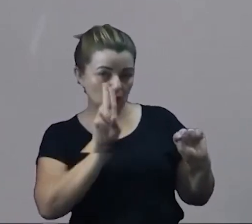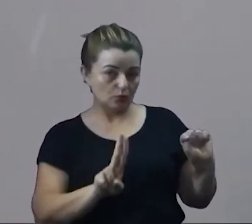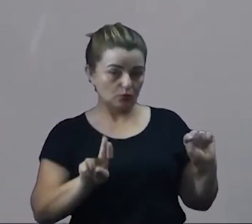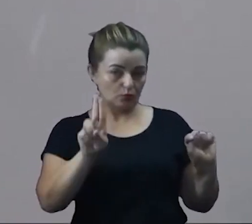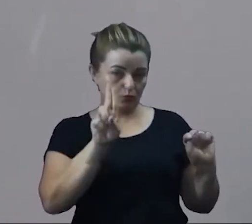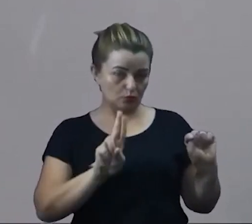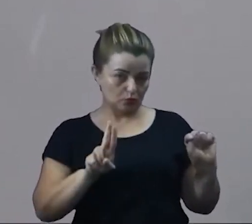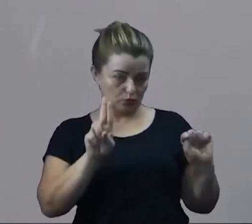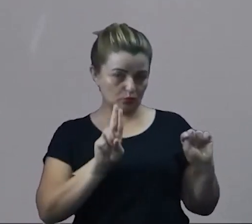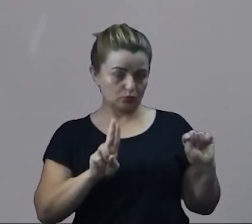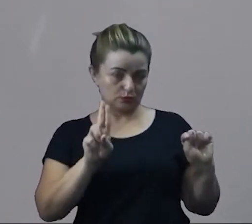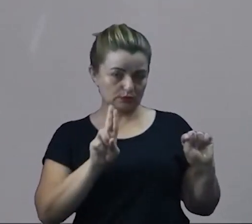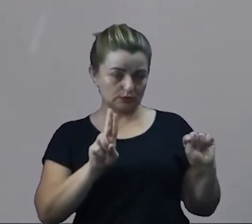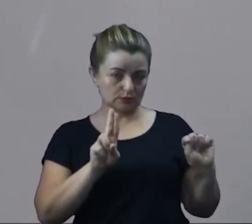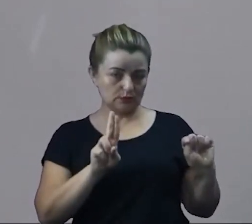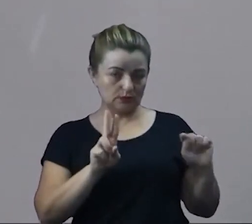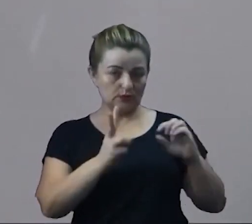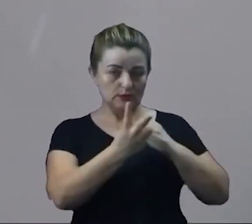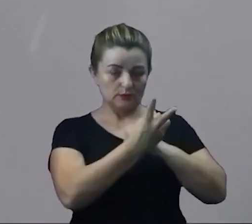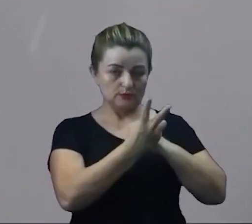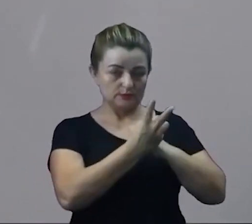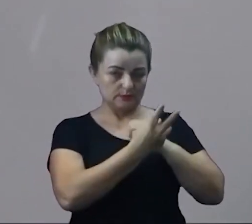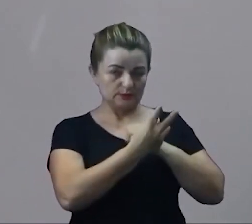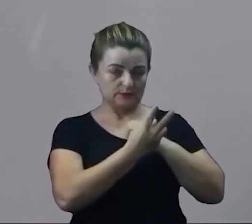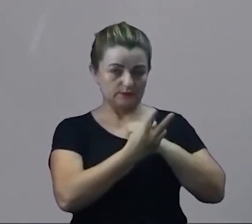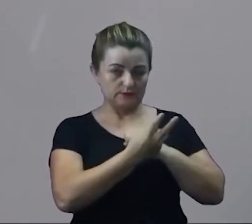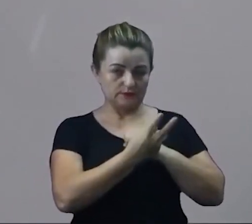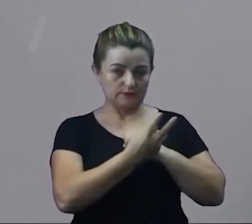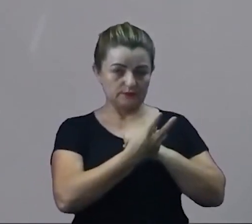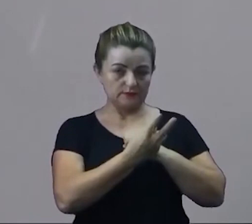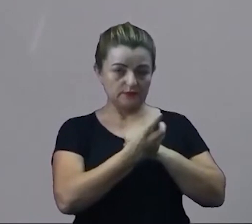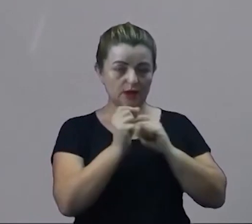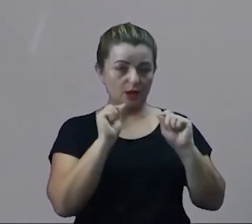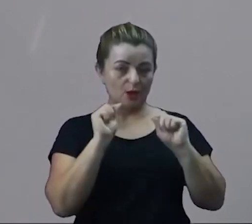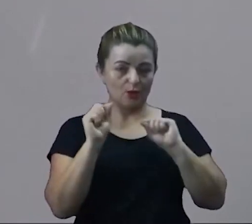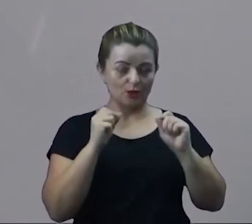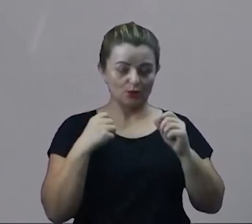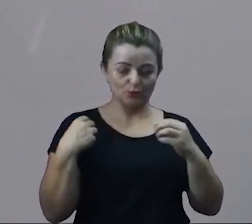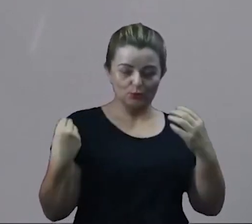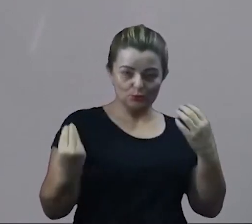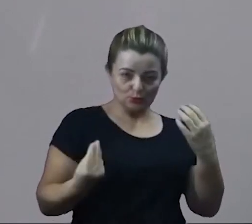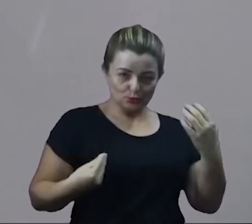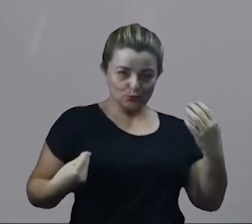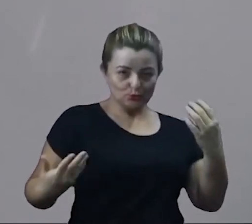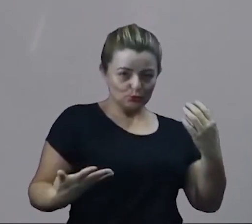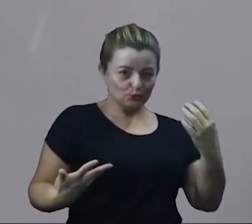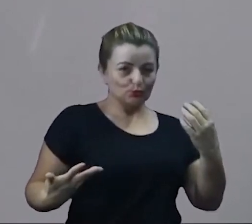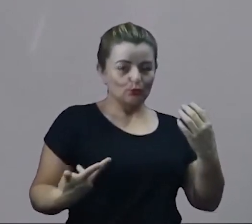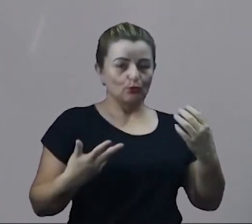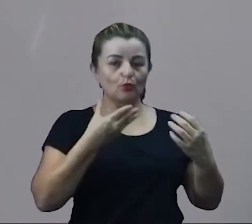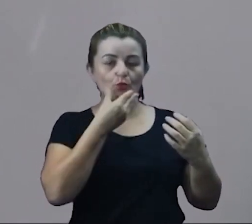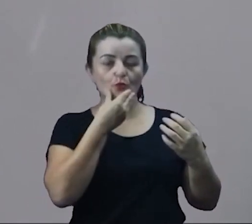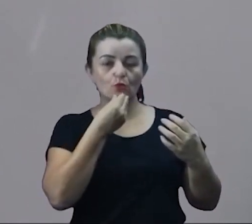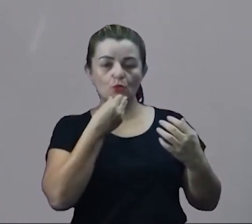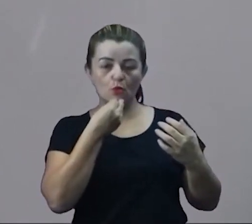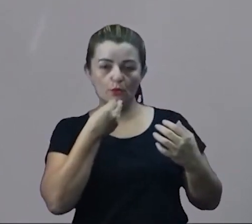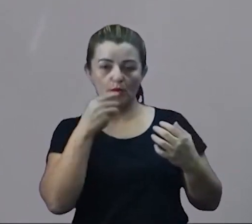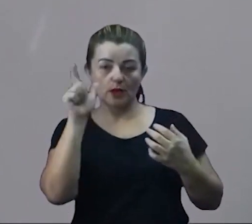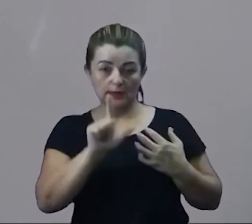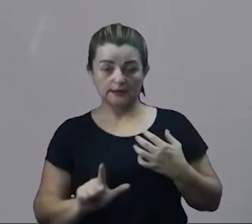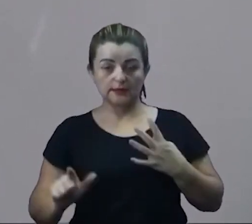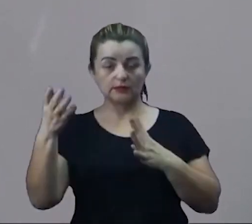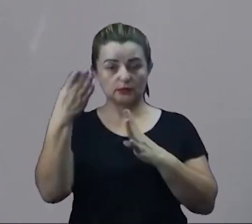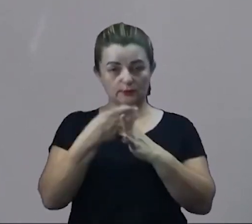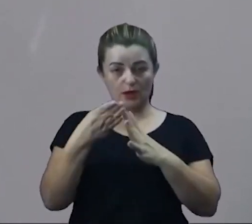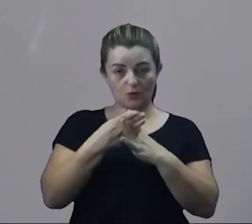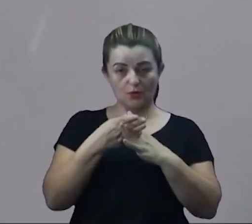usa a seu favor os predicativos que ela tem, ela seduz esse homem e na literatura barroca ela precisa